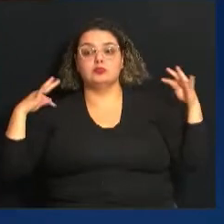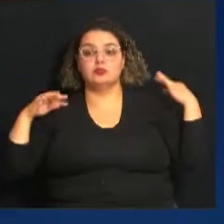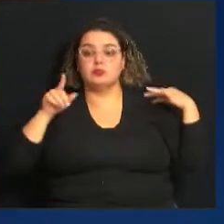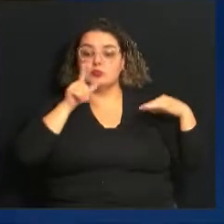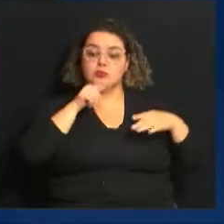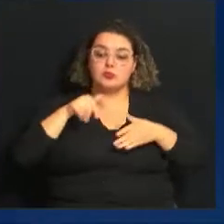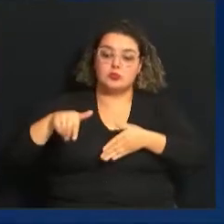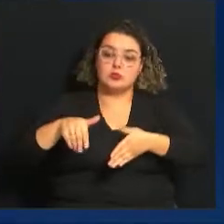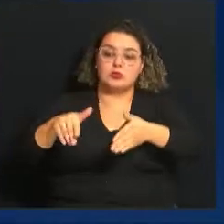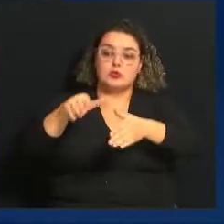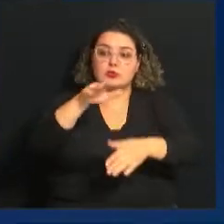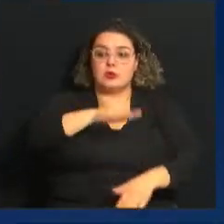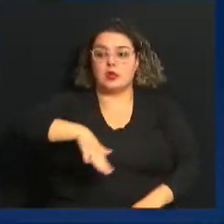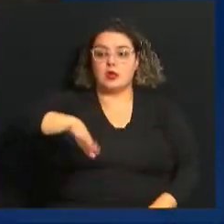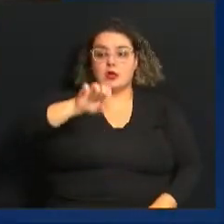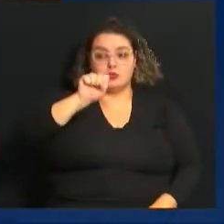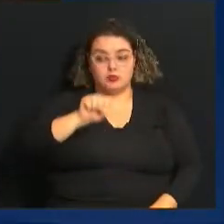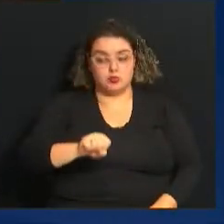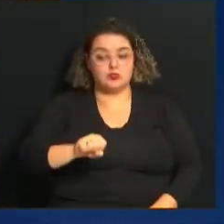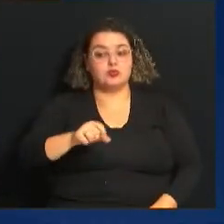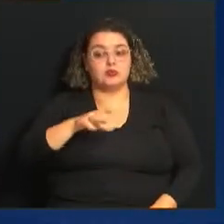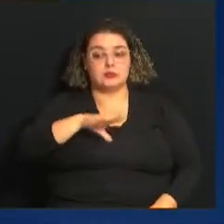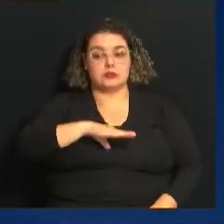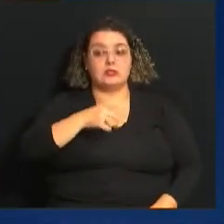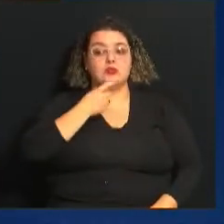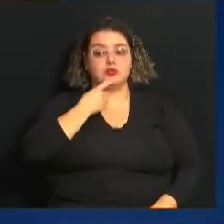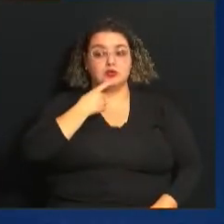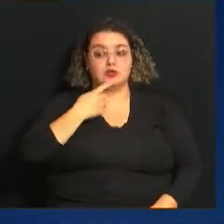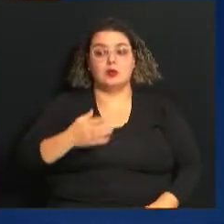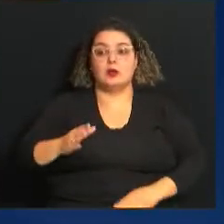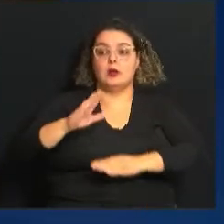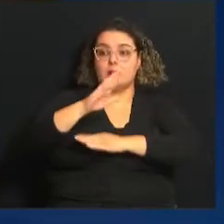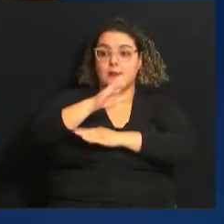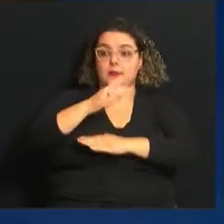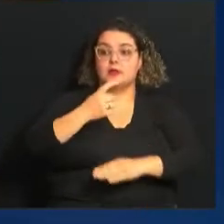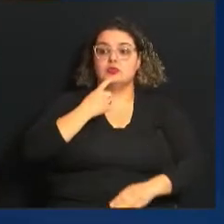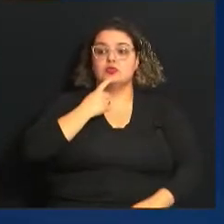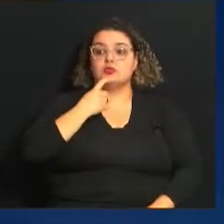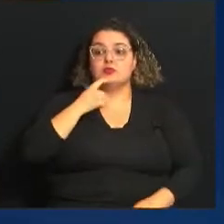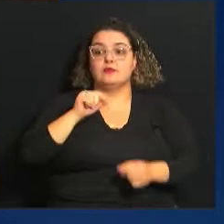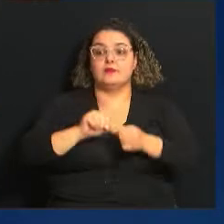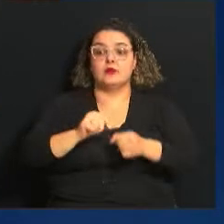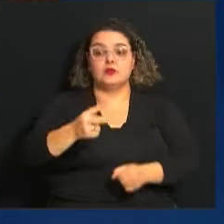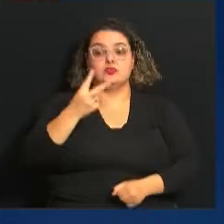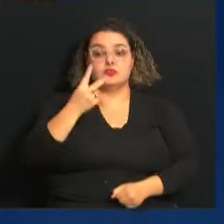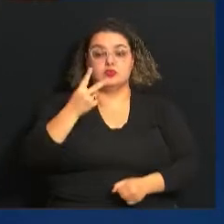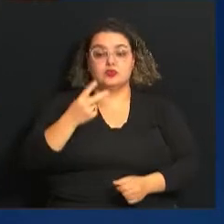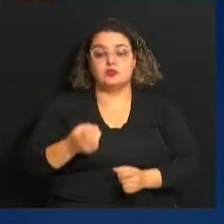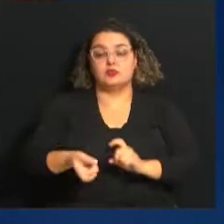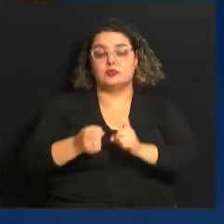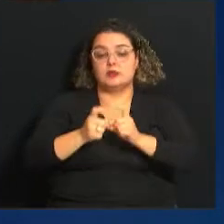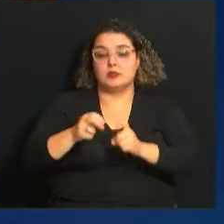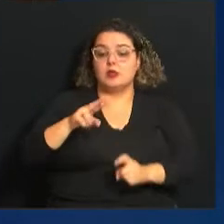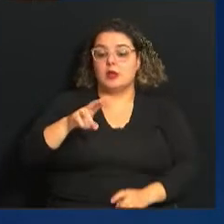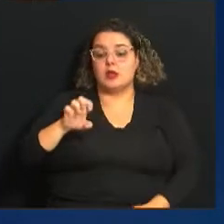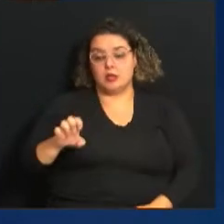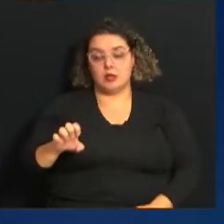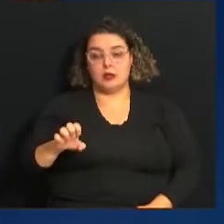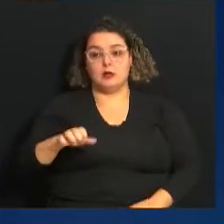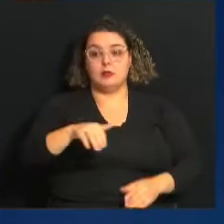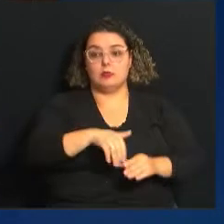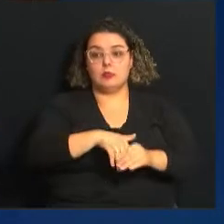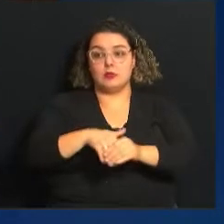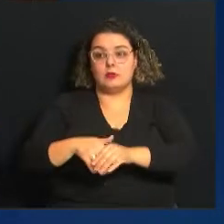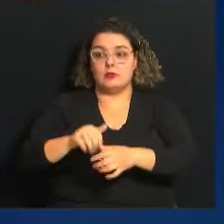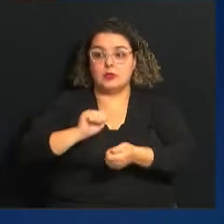região sul de Campinas. Câmara de Campinas realiza 2 reuniões extraordinárias para votar